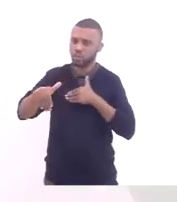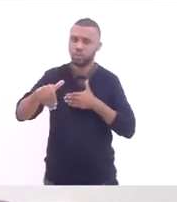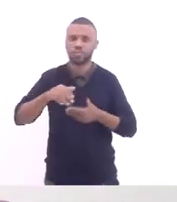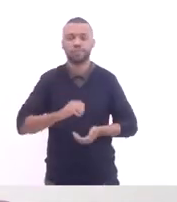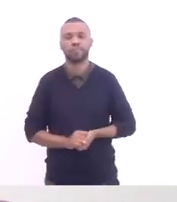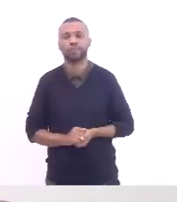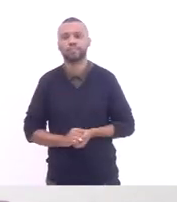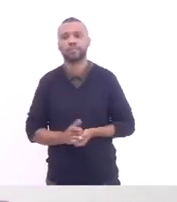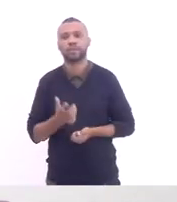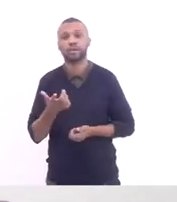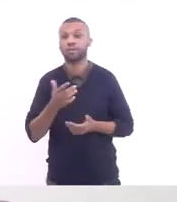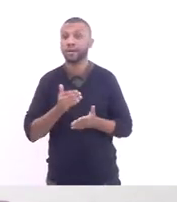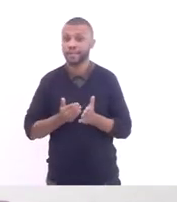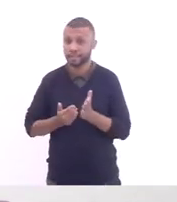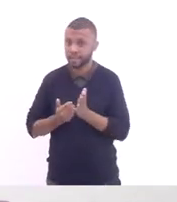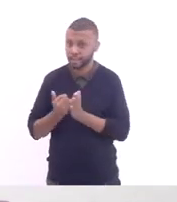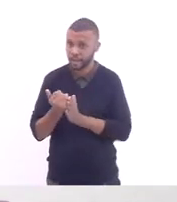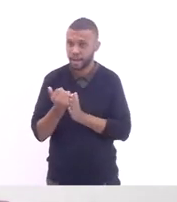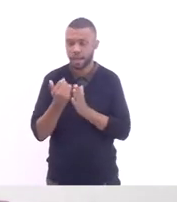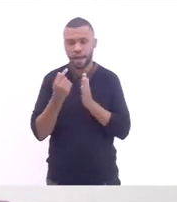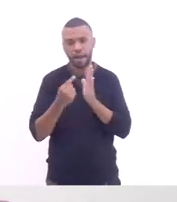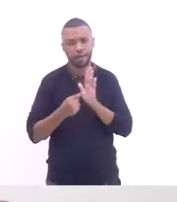Vou iniciar a apresentação.